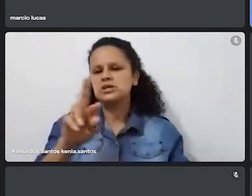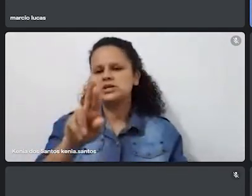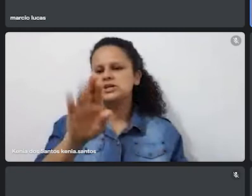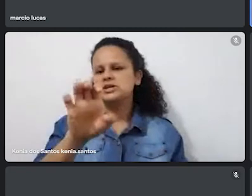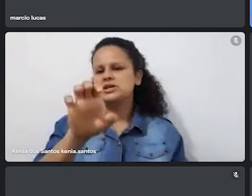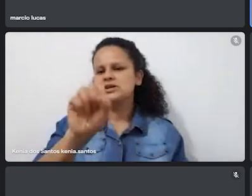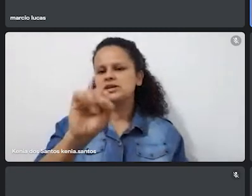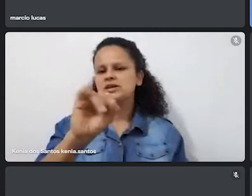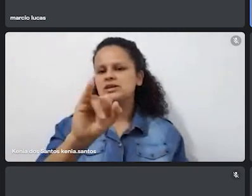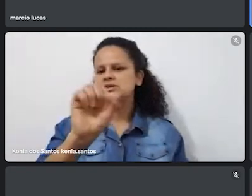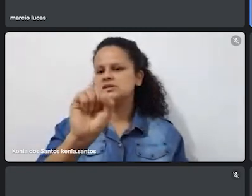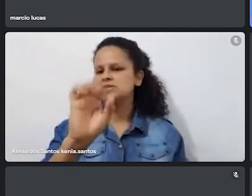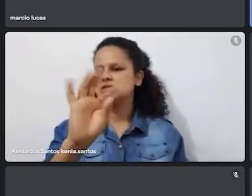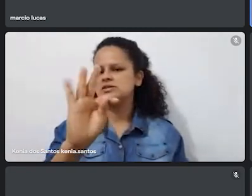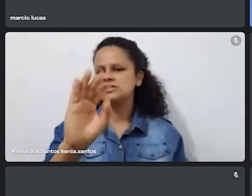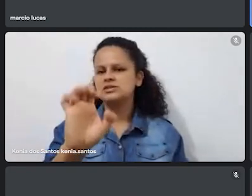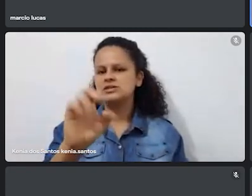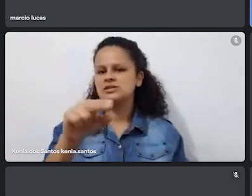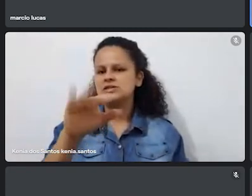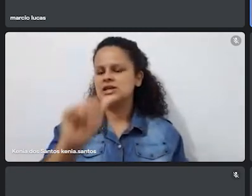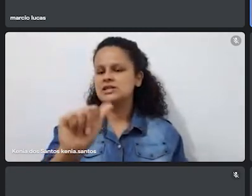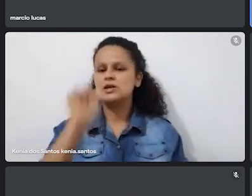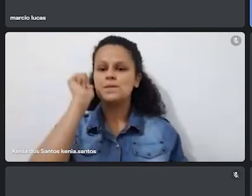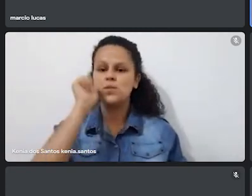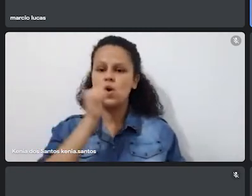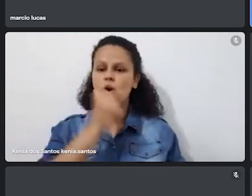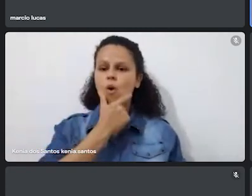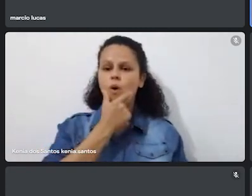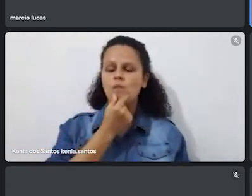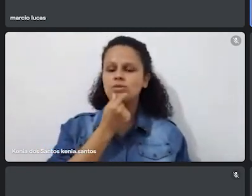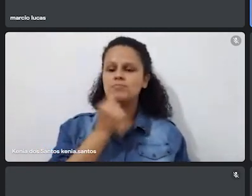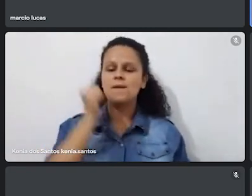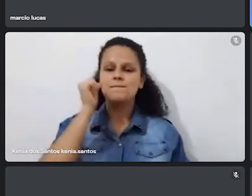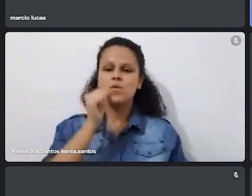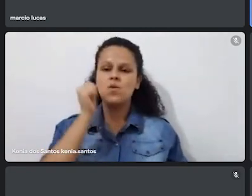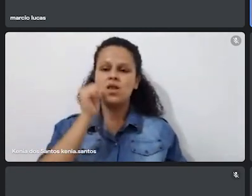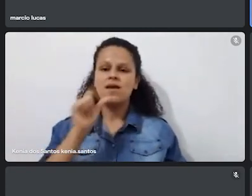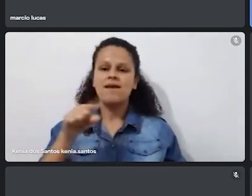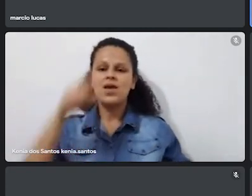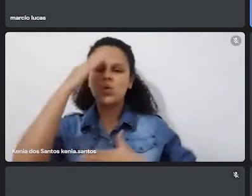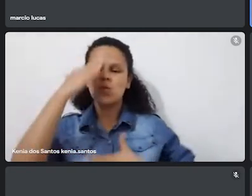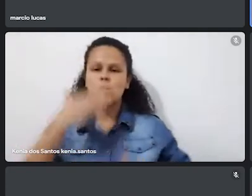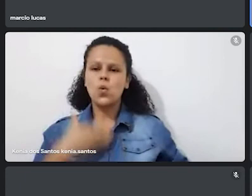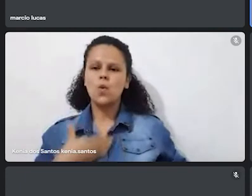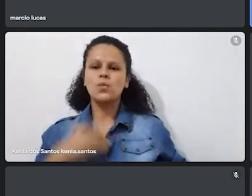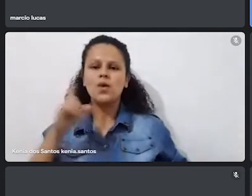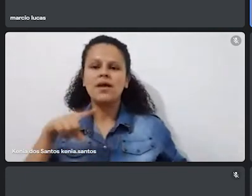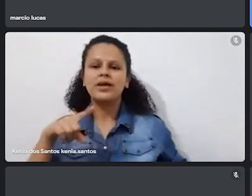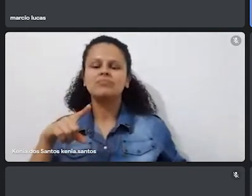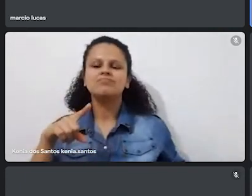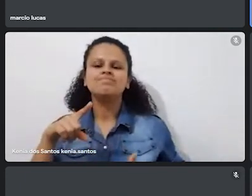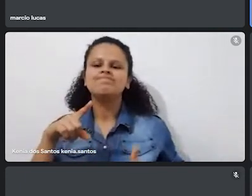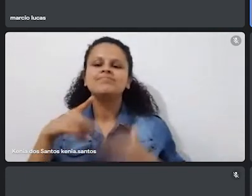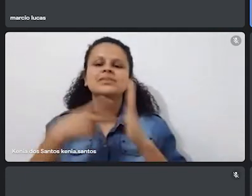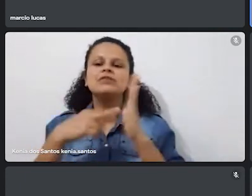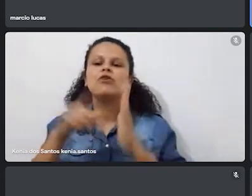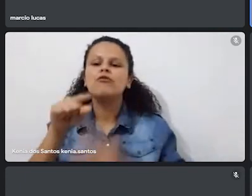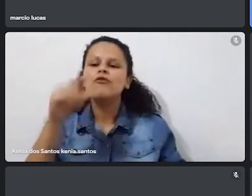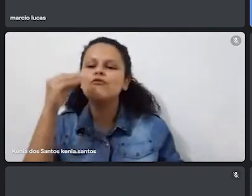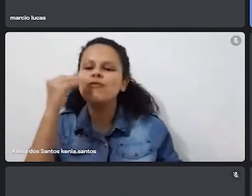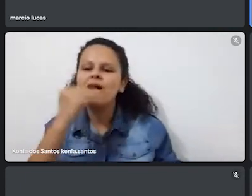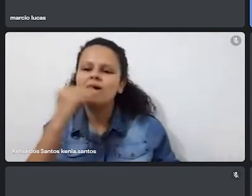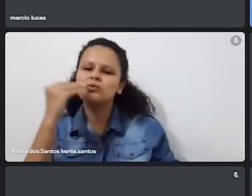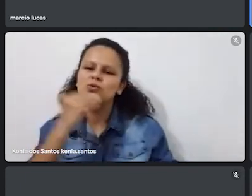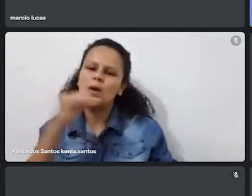nosso organismo. O organismo feminino, ele é um pouco mais frágil. Igual, por exemplo,